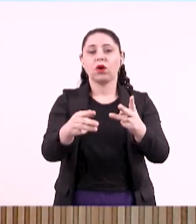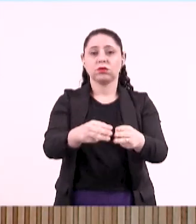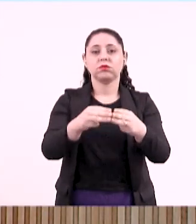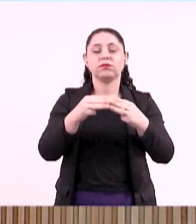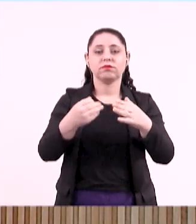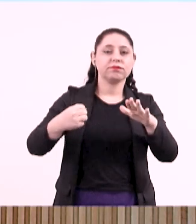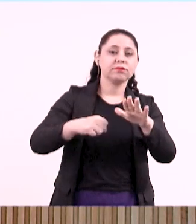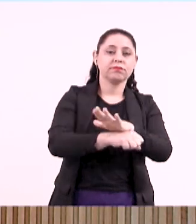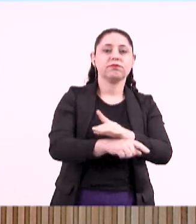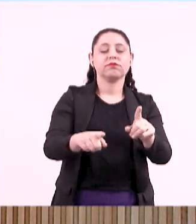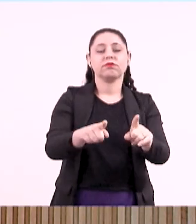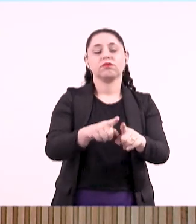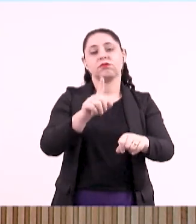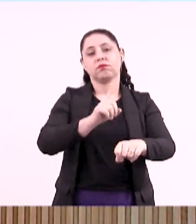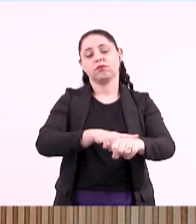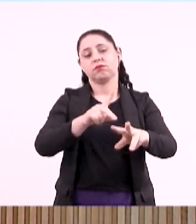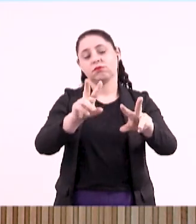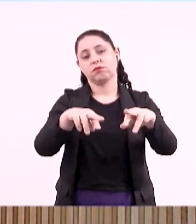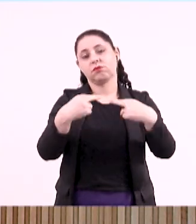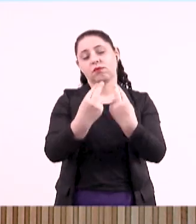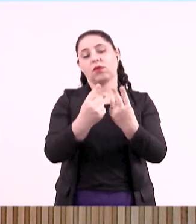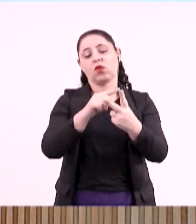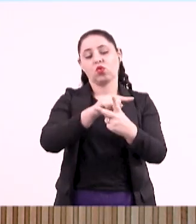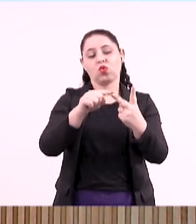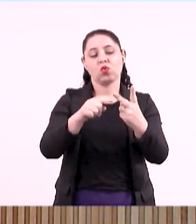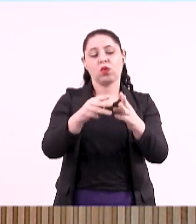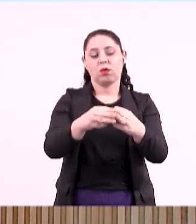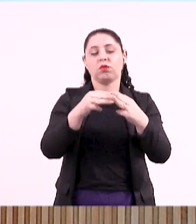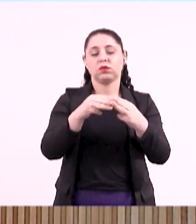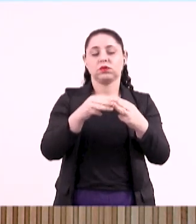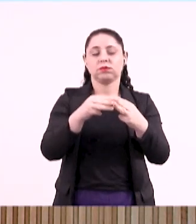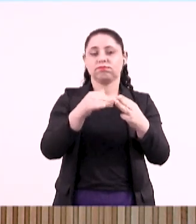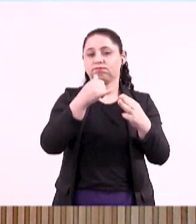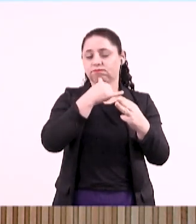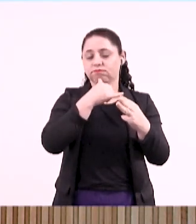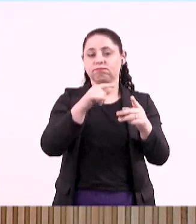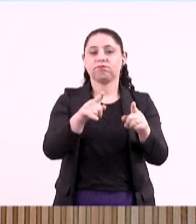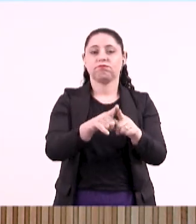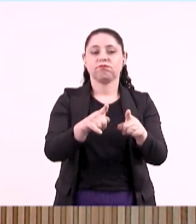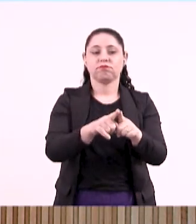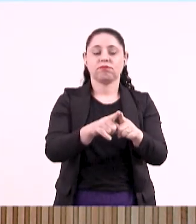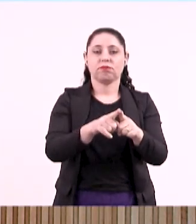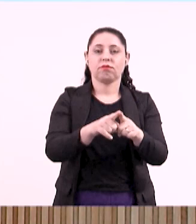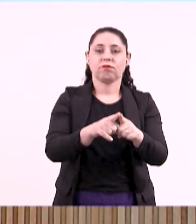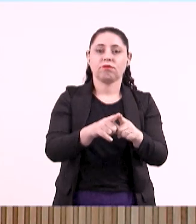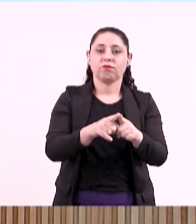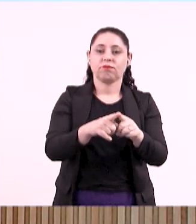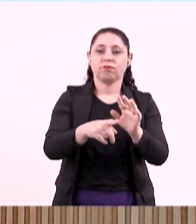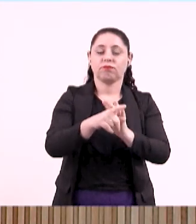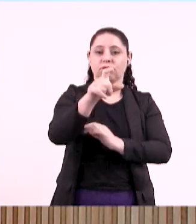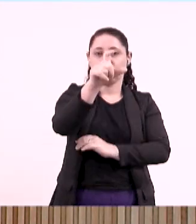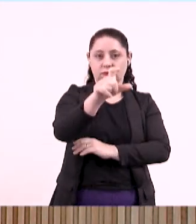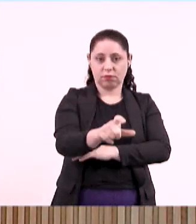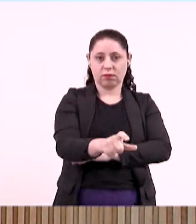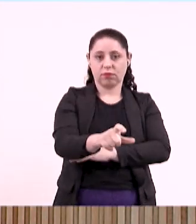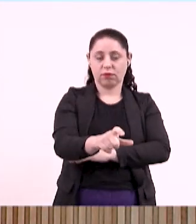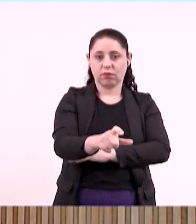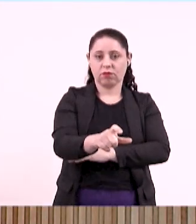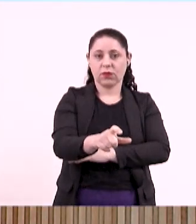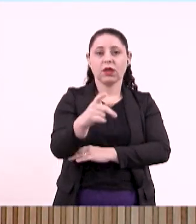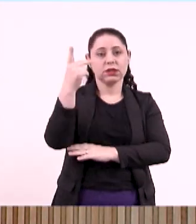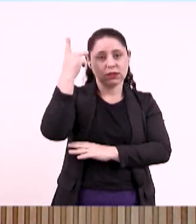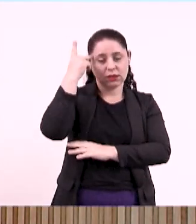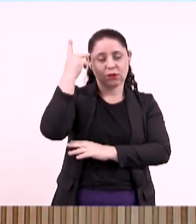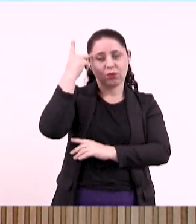pesar foi incluída durante a ordem do dia, então foram duas moções de pesar incluídas. moção de pesar encaminhada a São